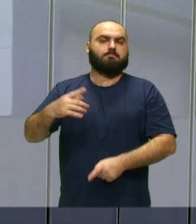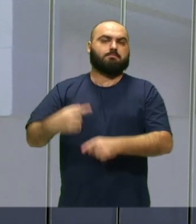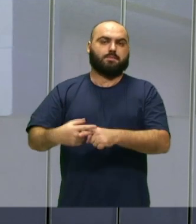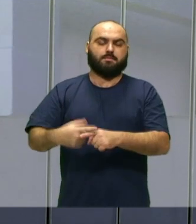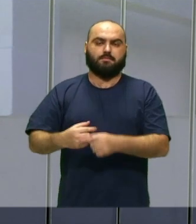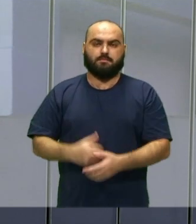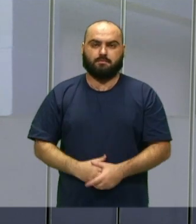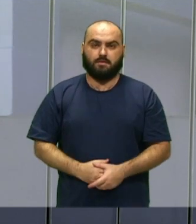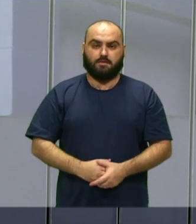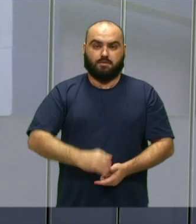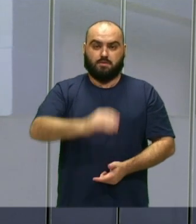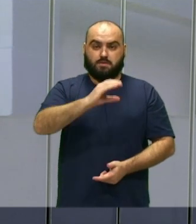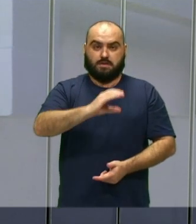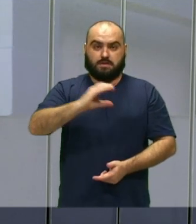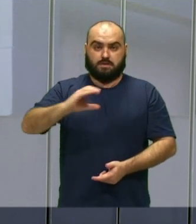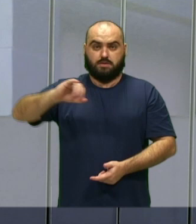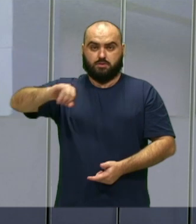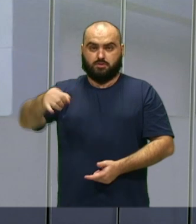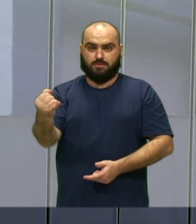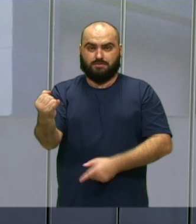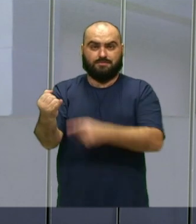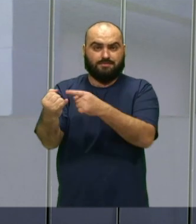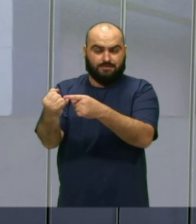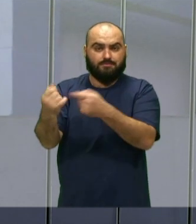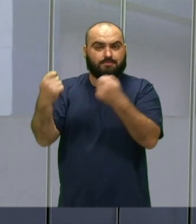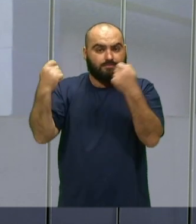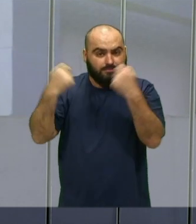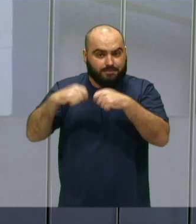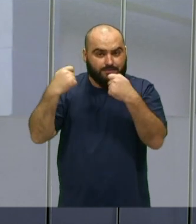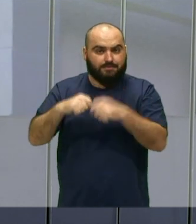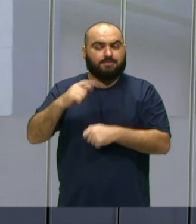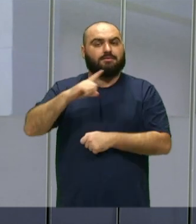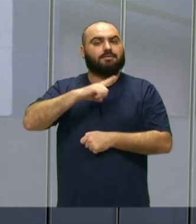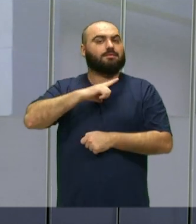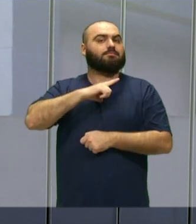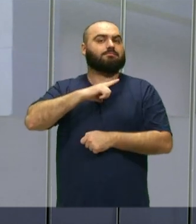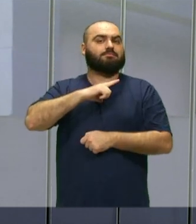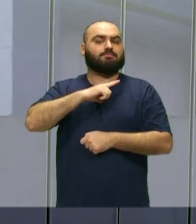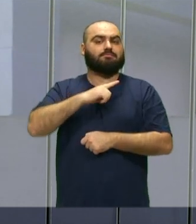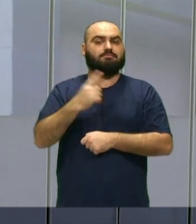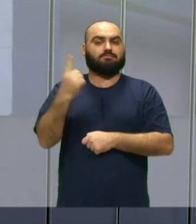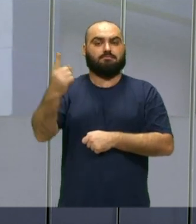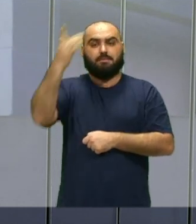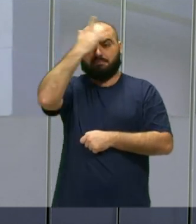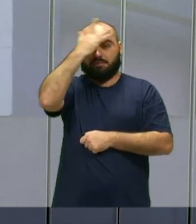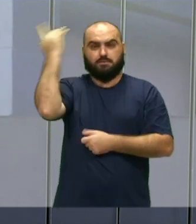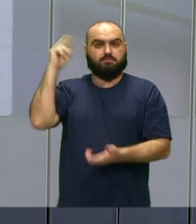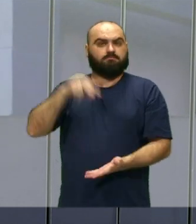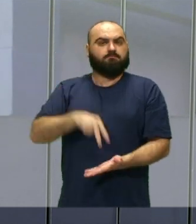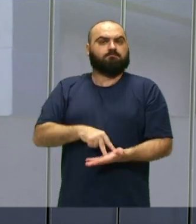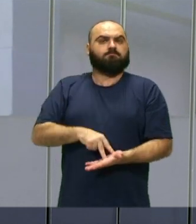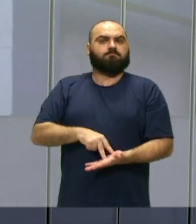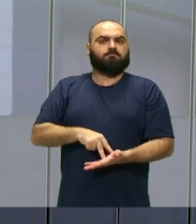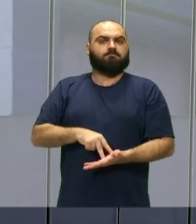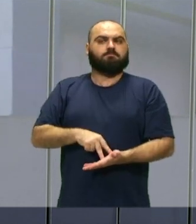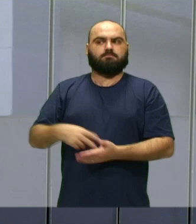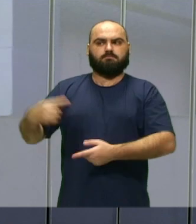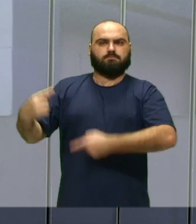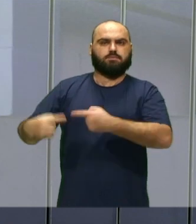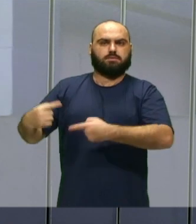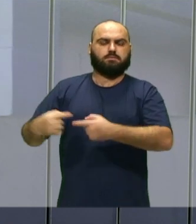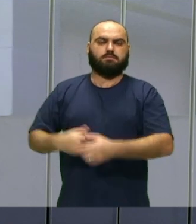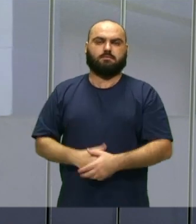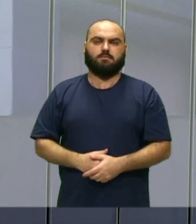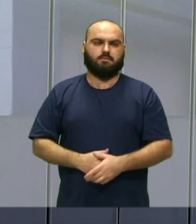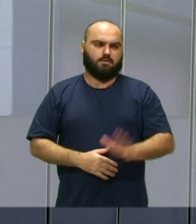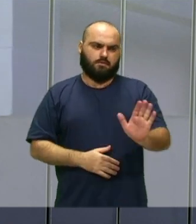comissão como a Comissão de Legislação e Justiça, ela deveria ter uma pessoa mais firme na oposição, né? Não são